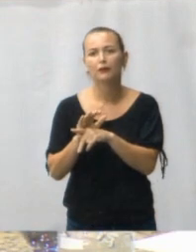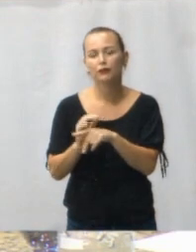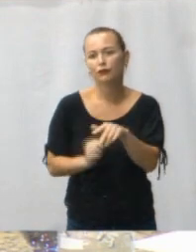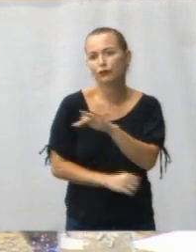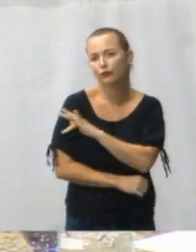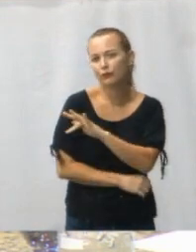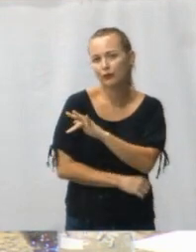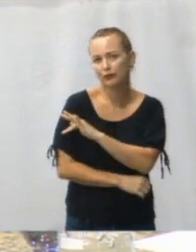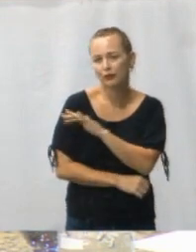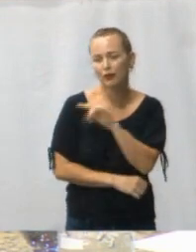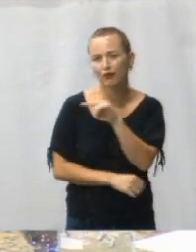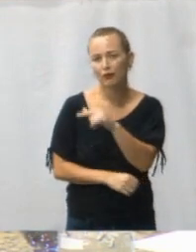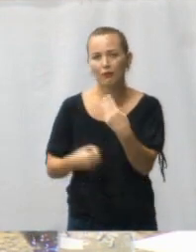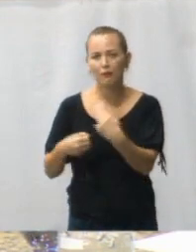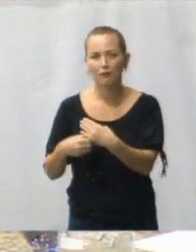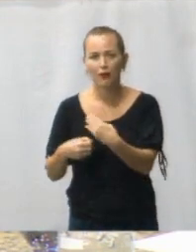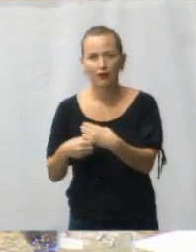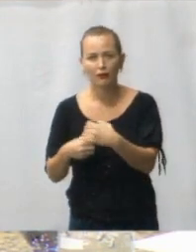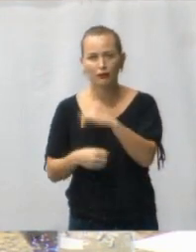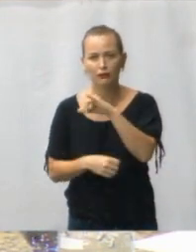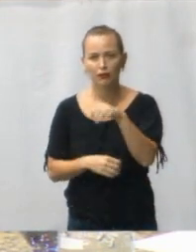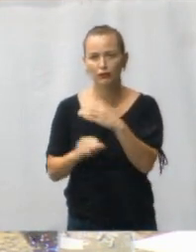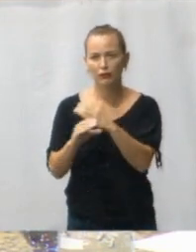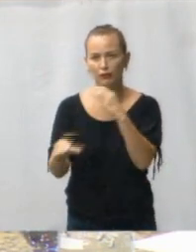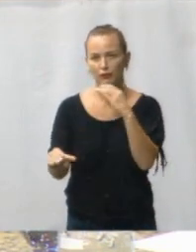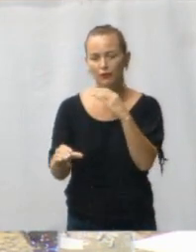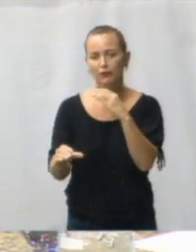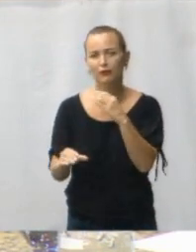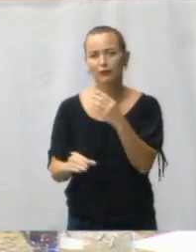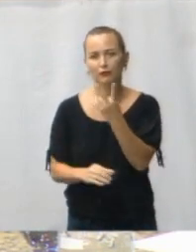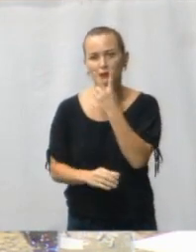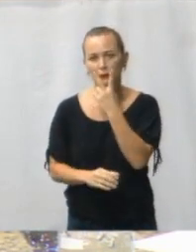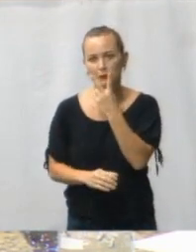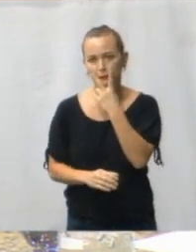Jardim Camburi, Vitória, Espírito Santo.